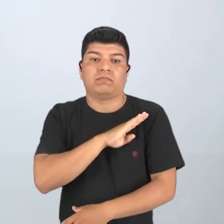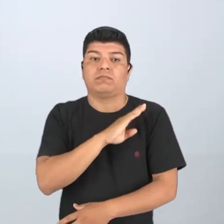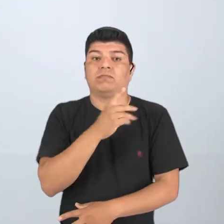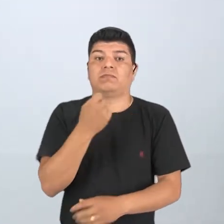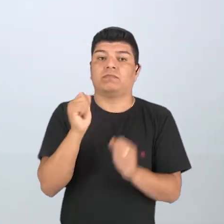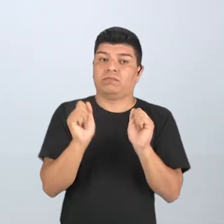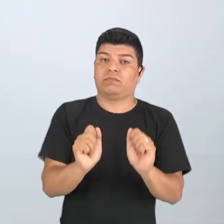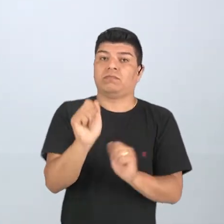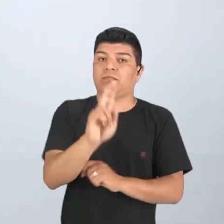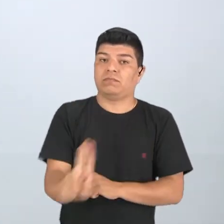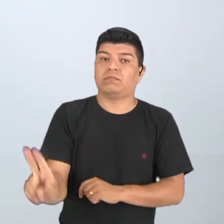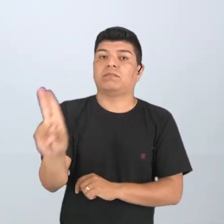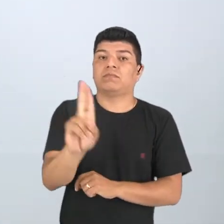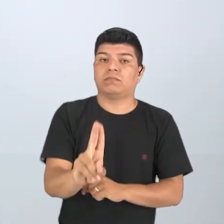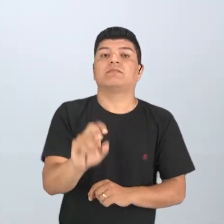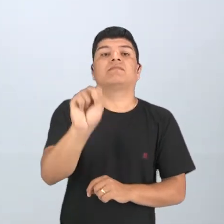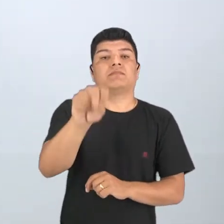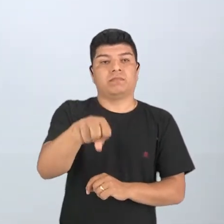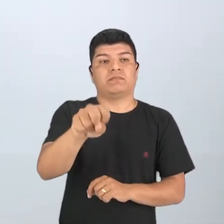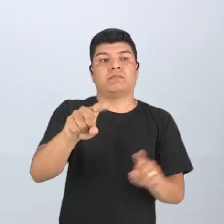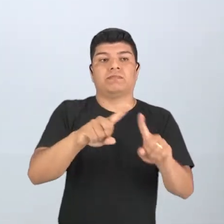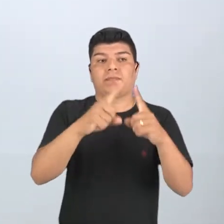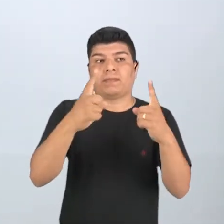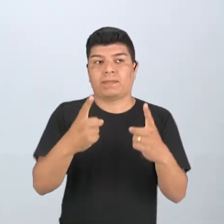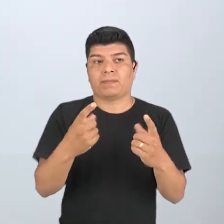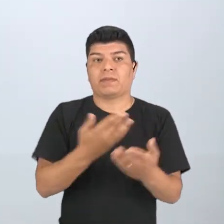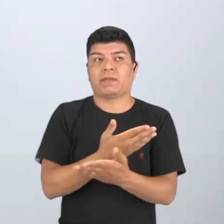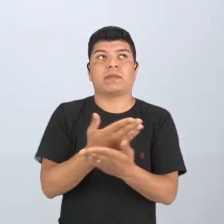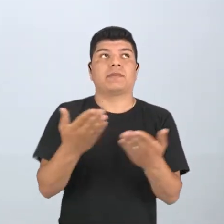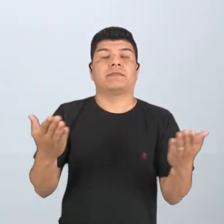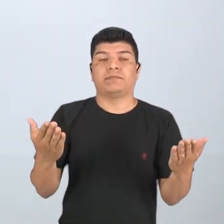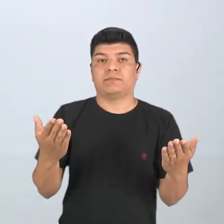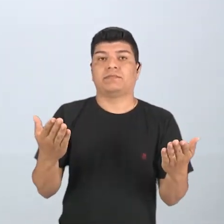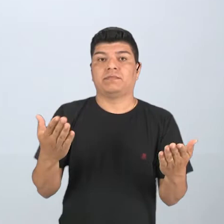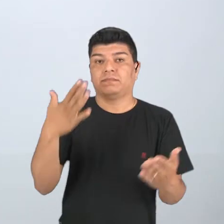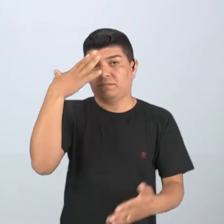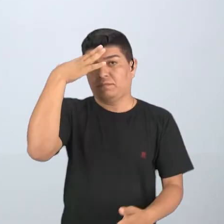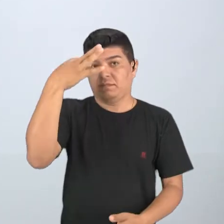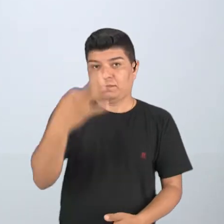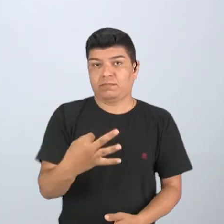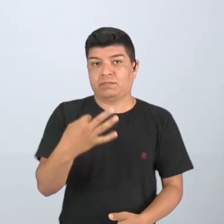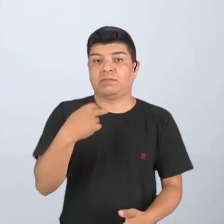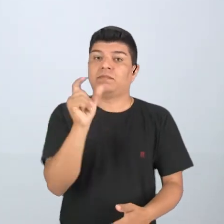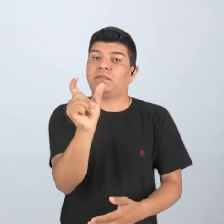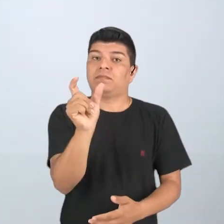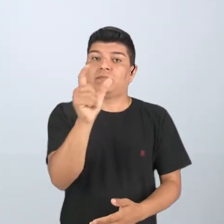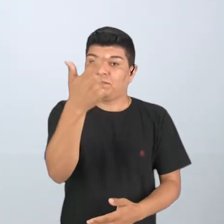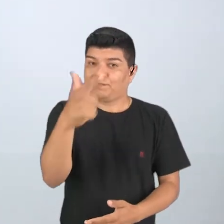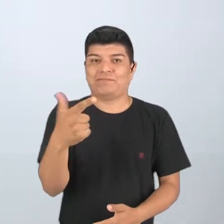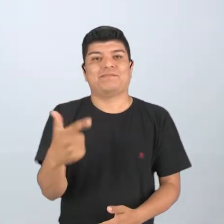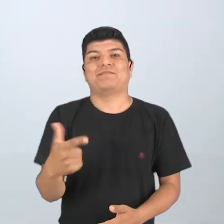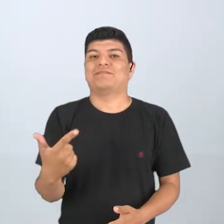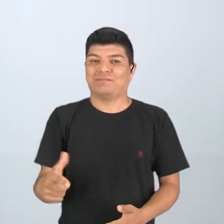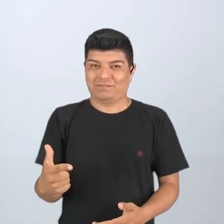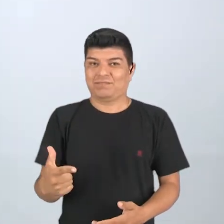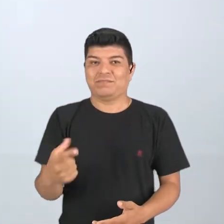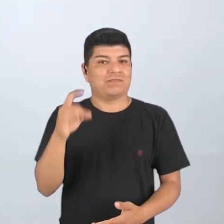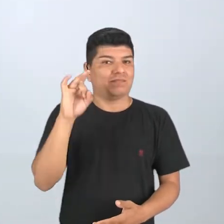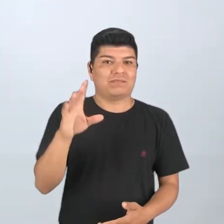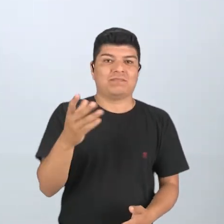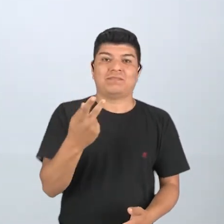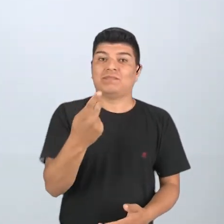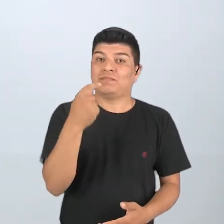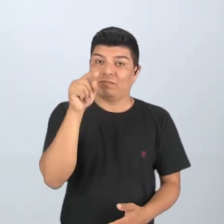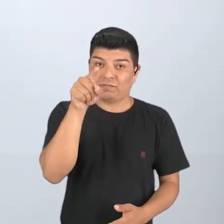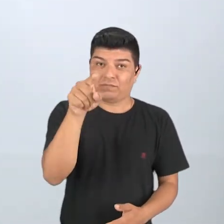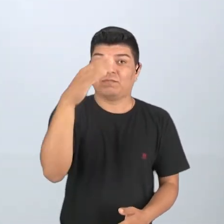e você pode usar, sim, mas desde que a gente saiba que aquela palavra não existe, aquela palavra é você que